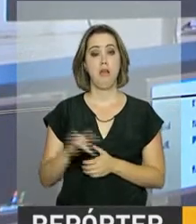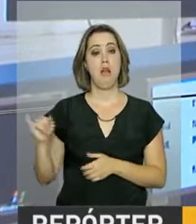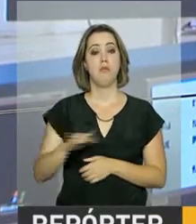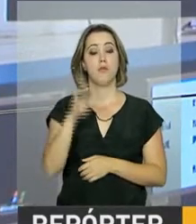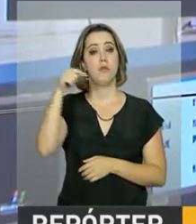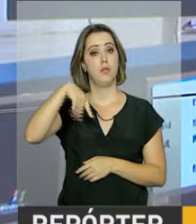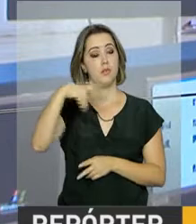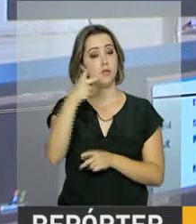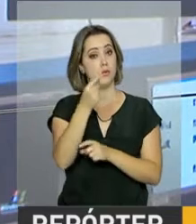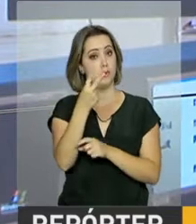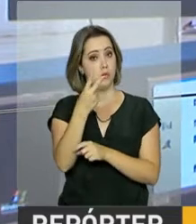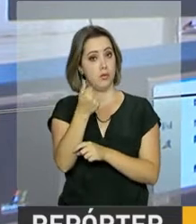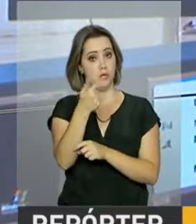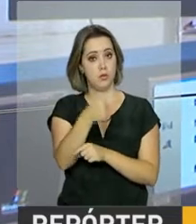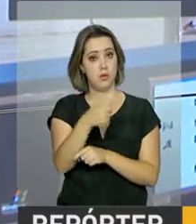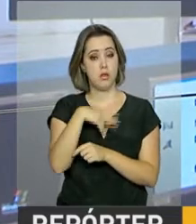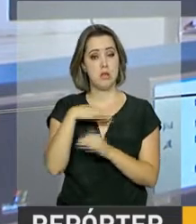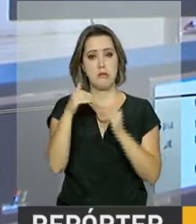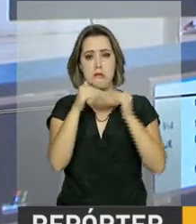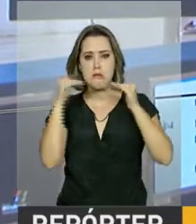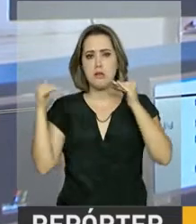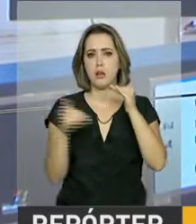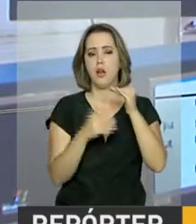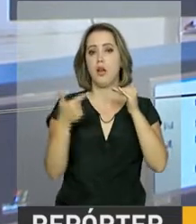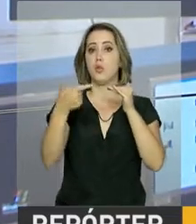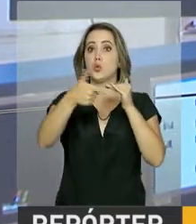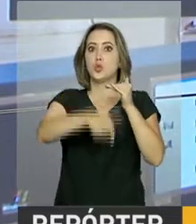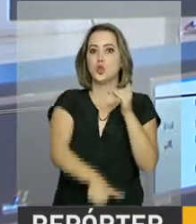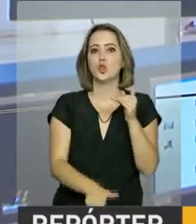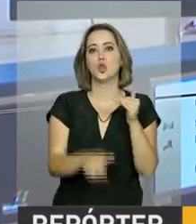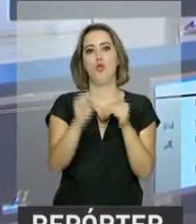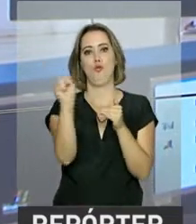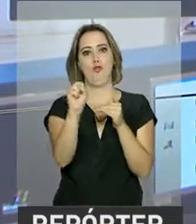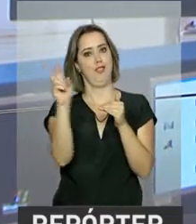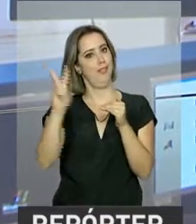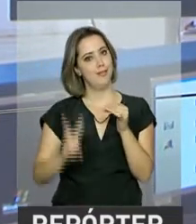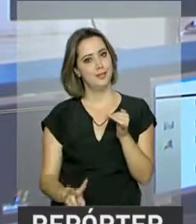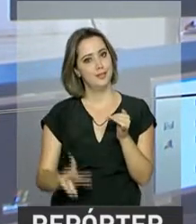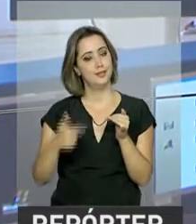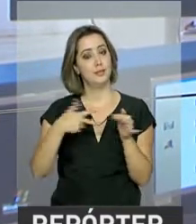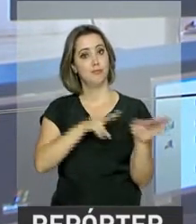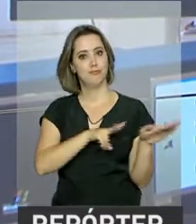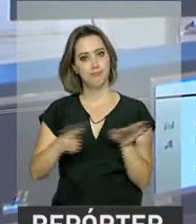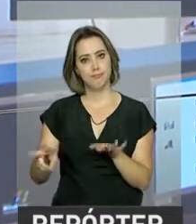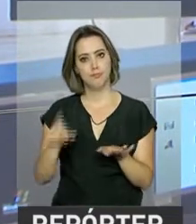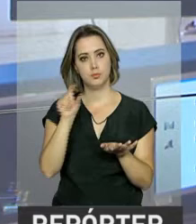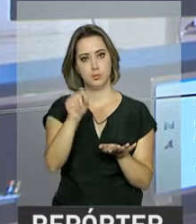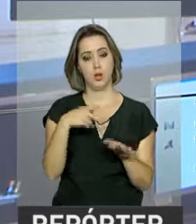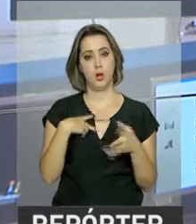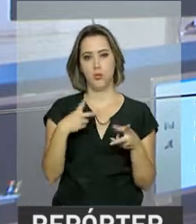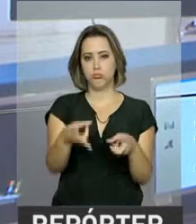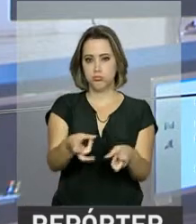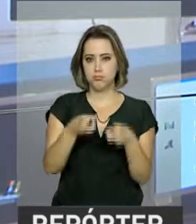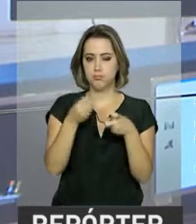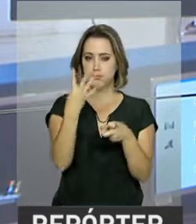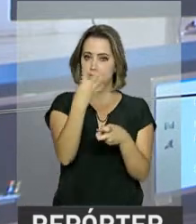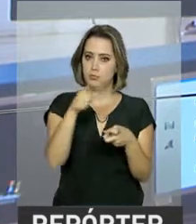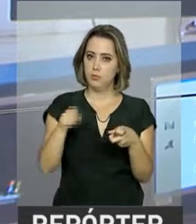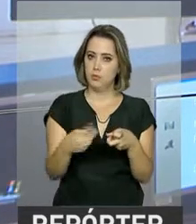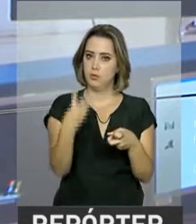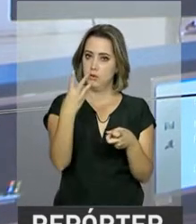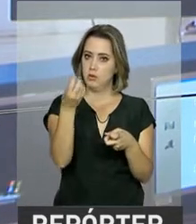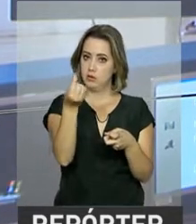em 2017 caiu pela 8ª semana consecutiva. Agora, a previsão é de que o ano termine com a taxa de